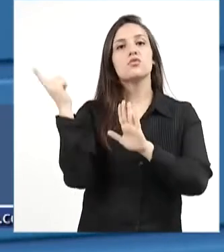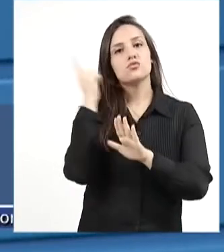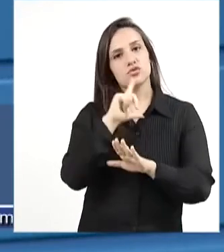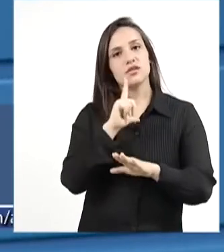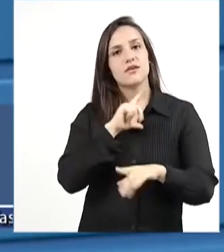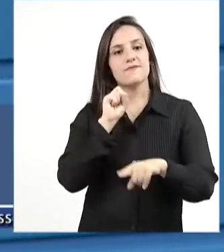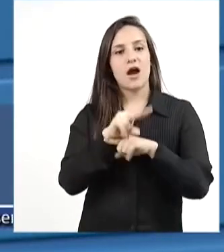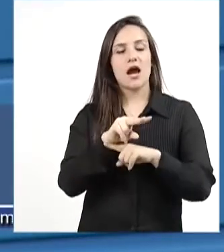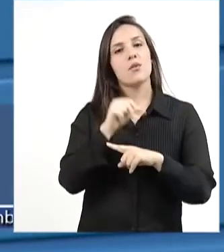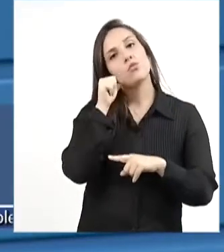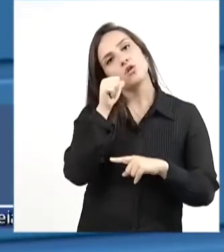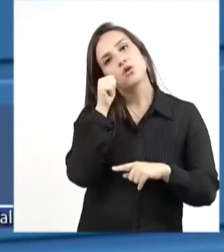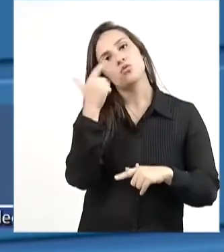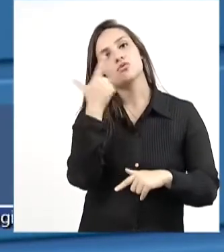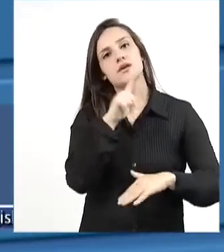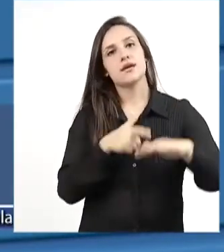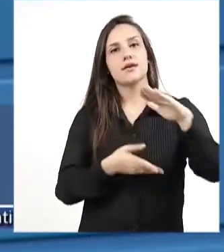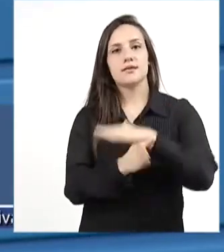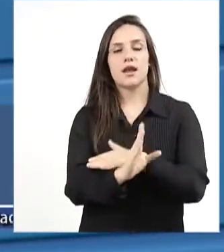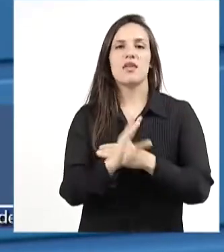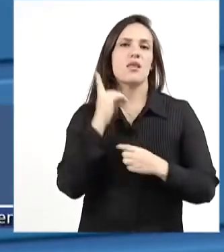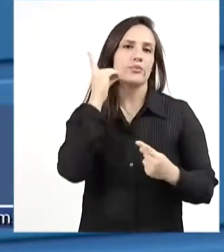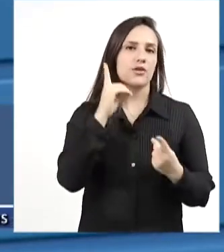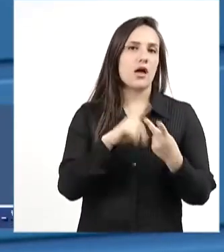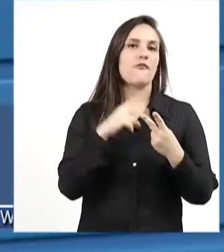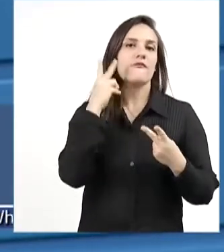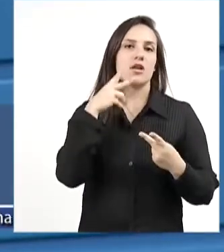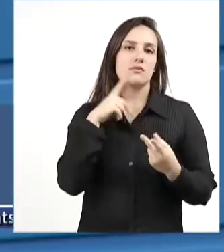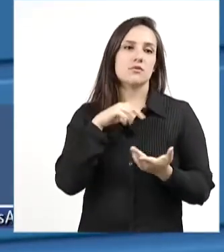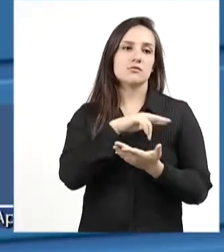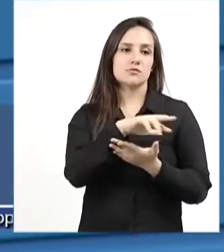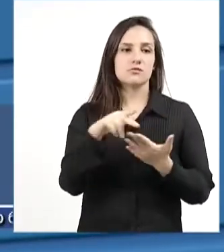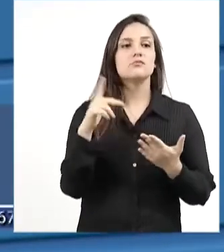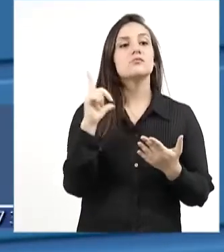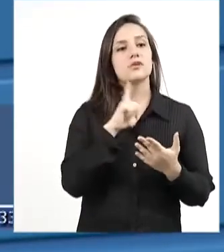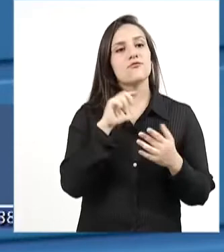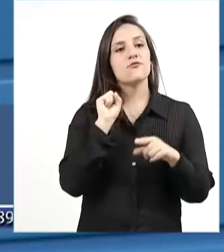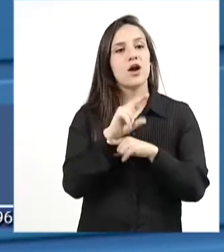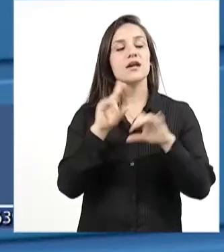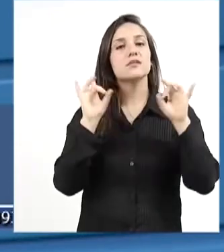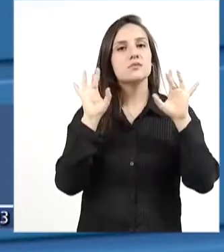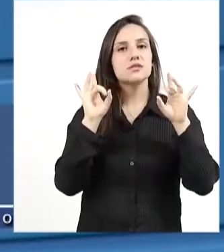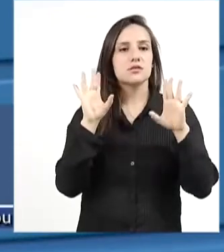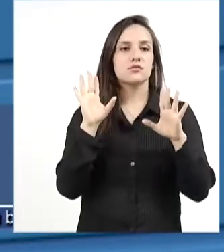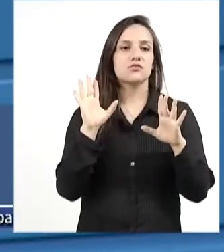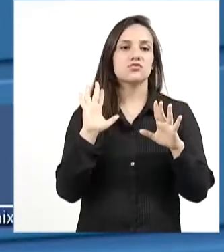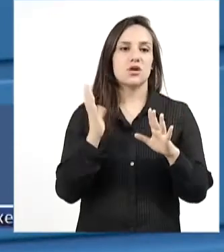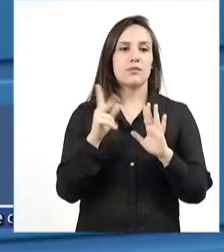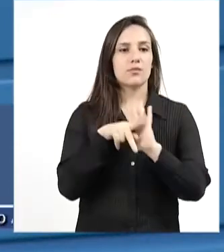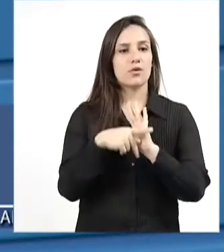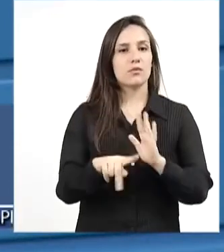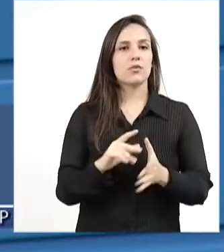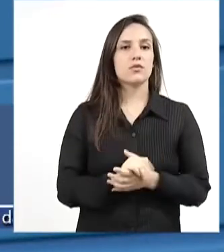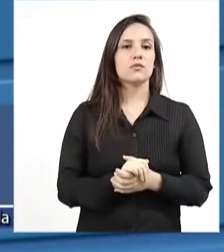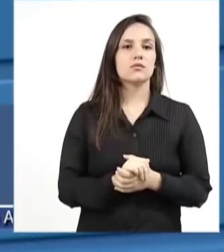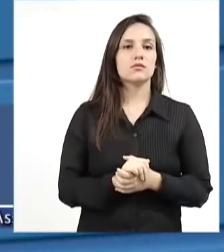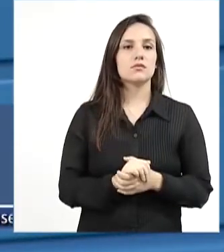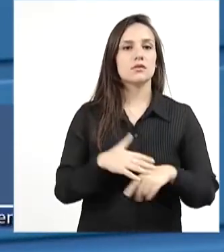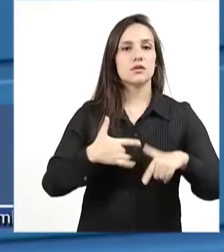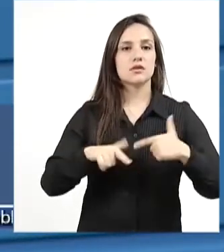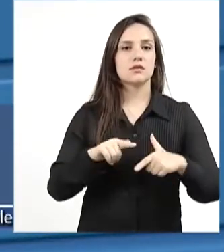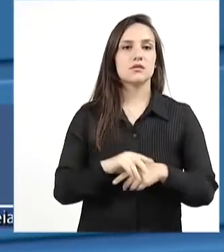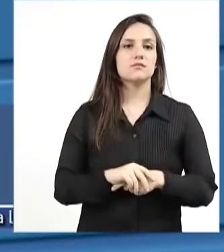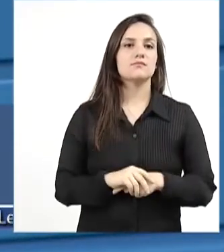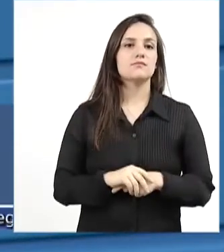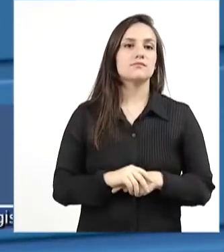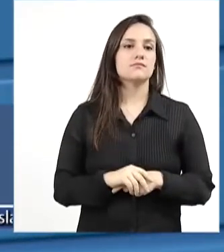TSE também, para que a gente possa realmente contemplar com vagas femininas ou de gênero, para realmente esteja atuando.